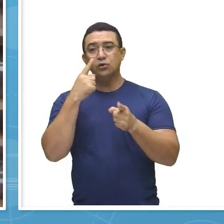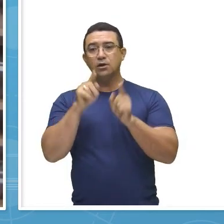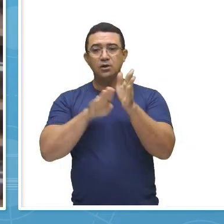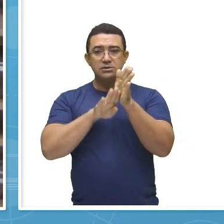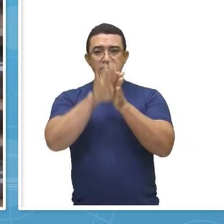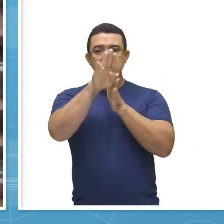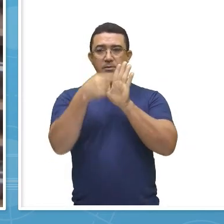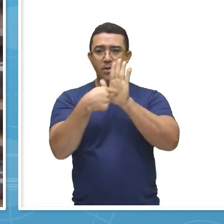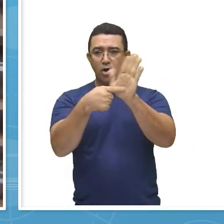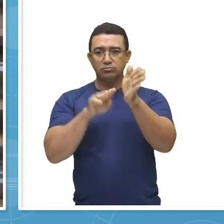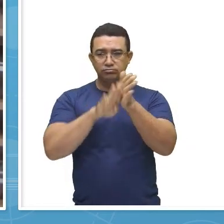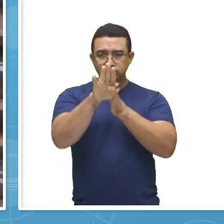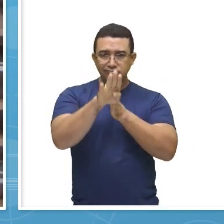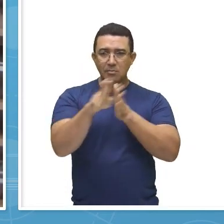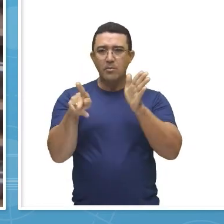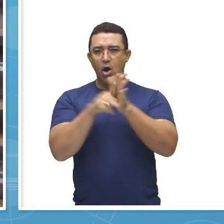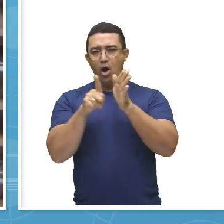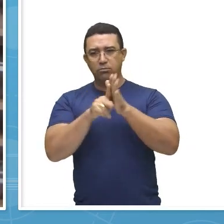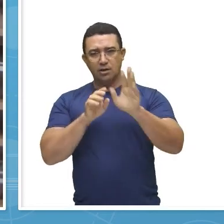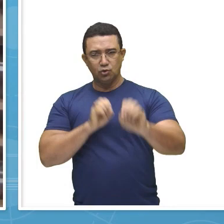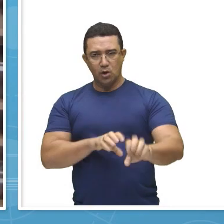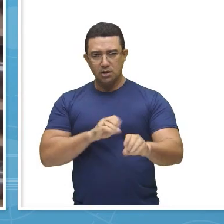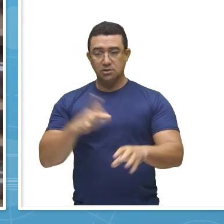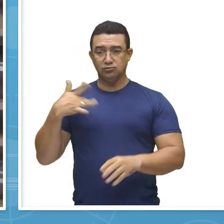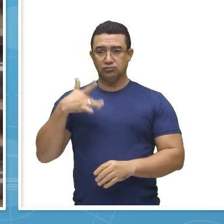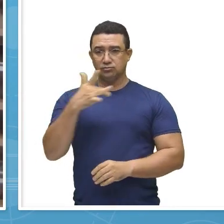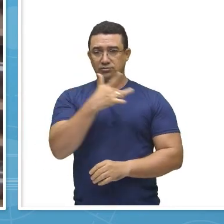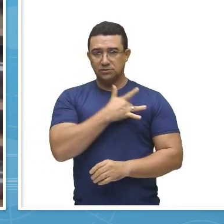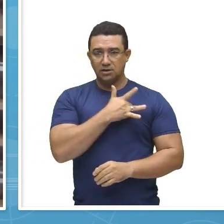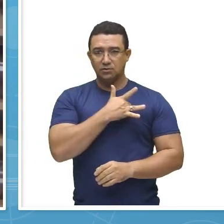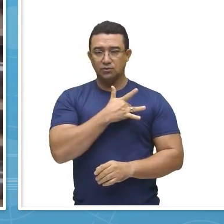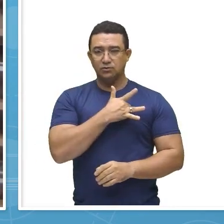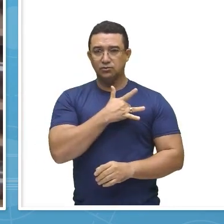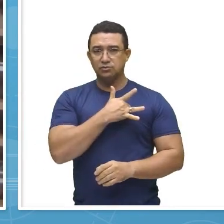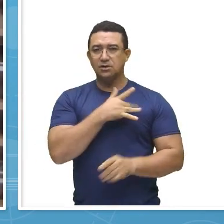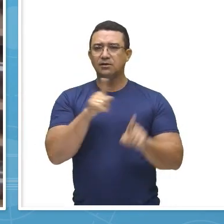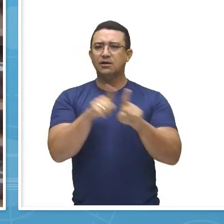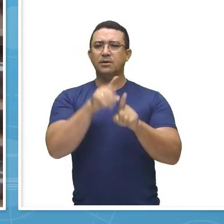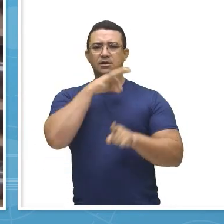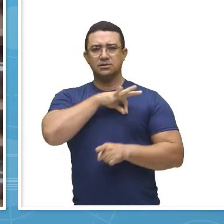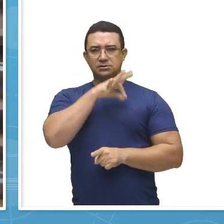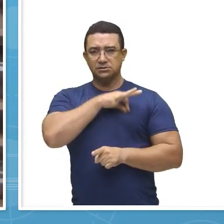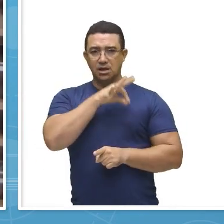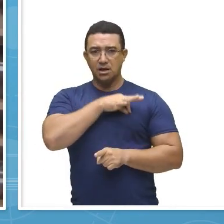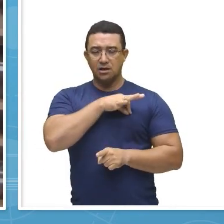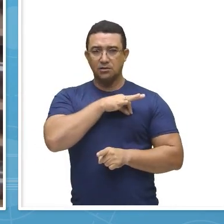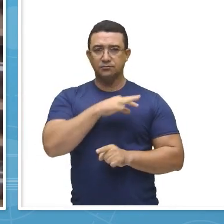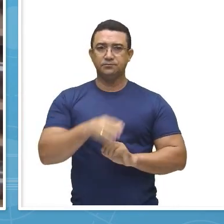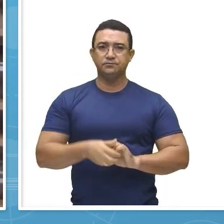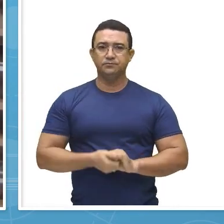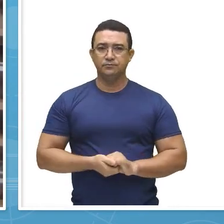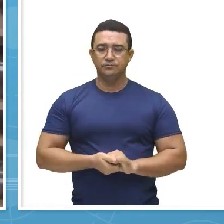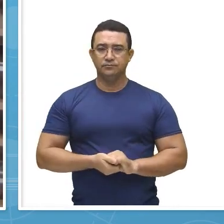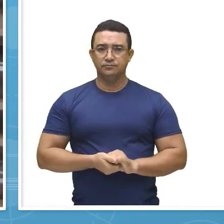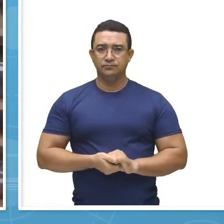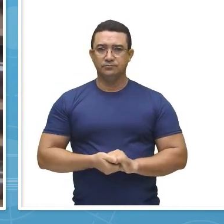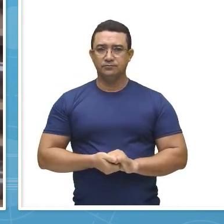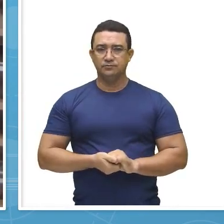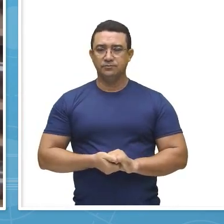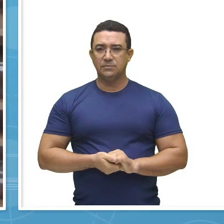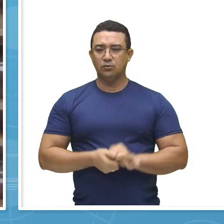indicadores voltados à educação, à saúde e à renda, principalmente, né? É a partir